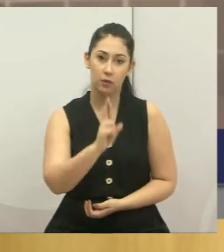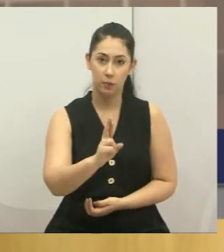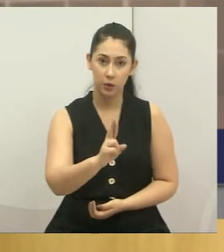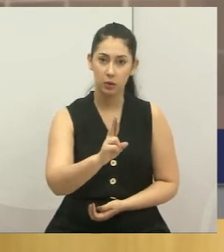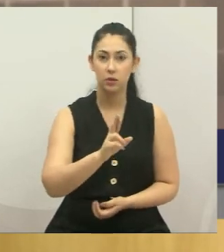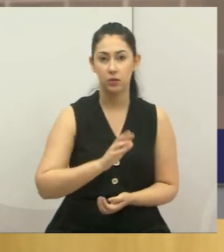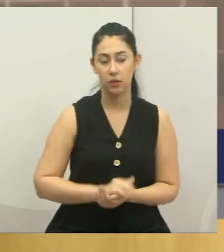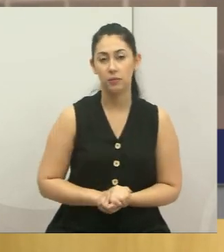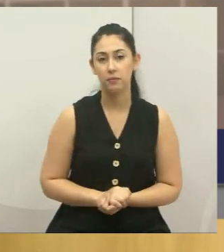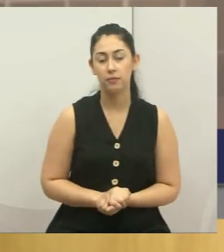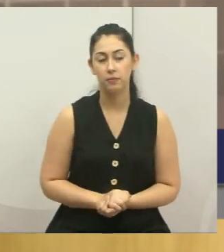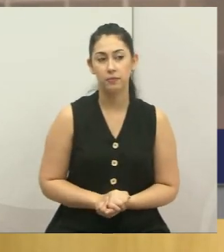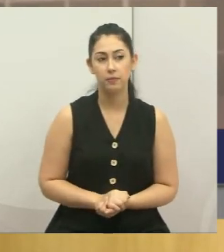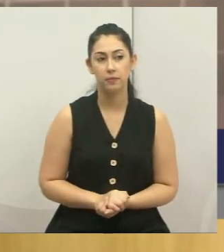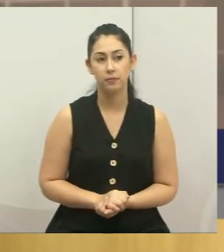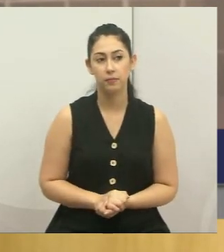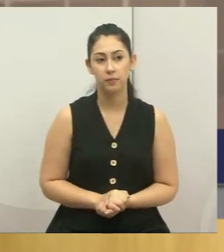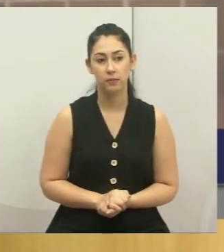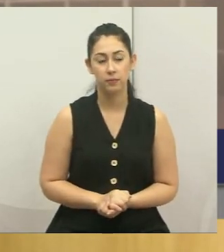acho que atende aí a resposta.